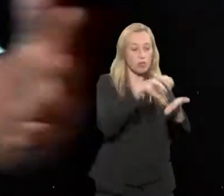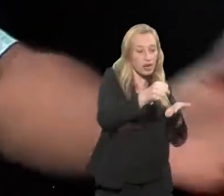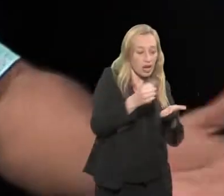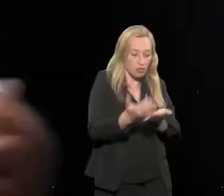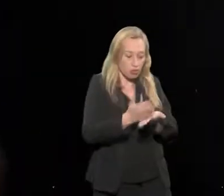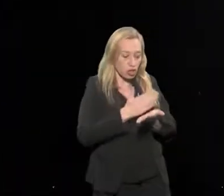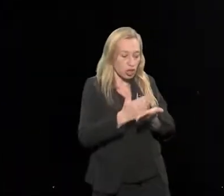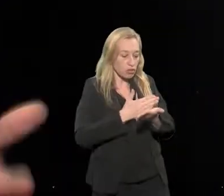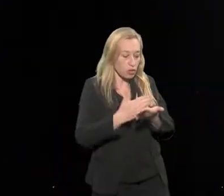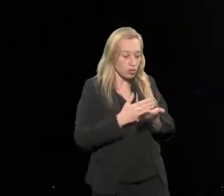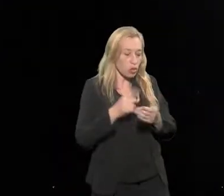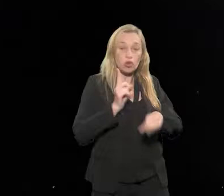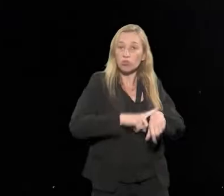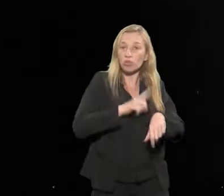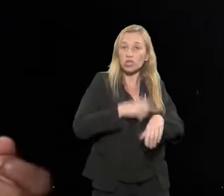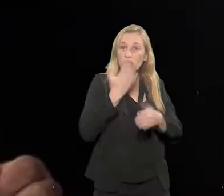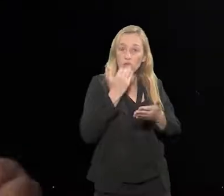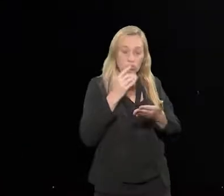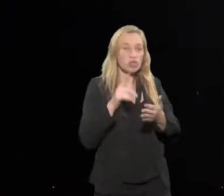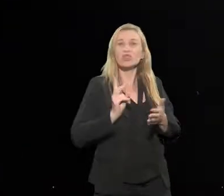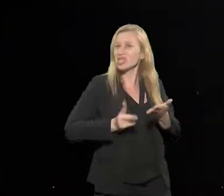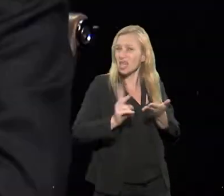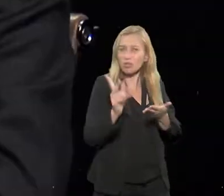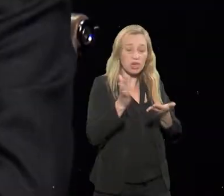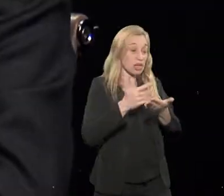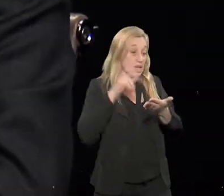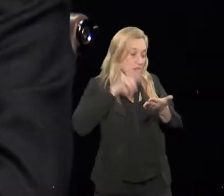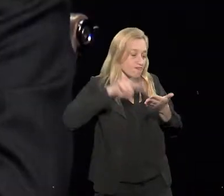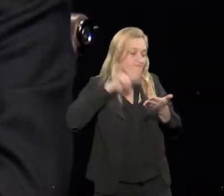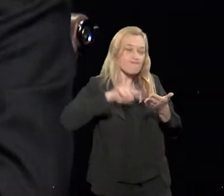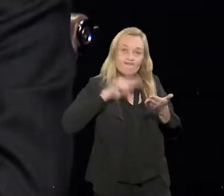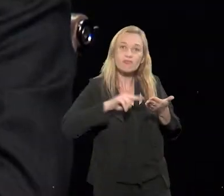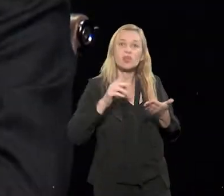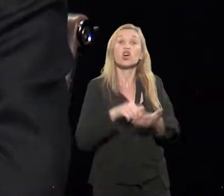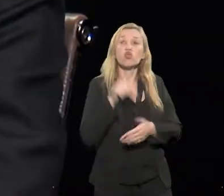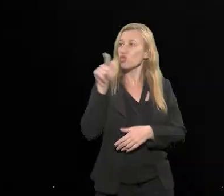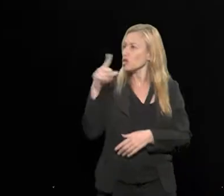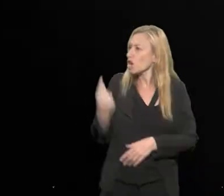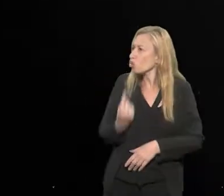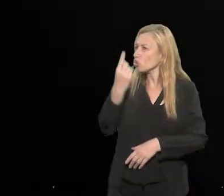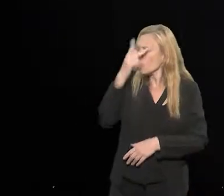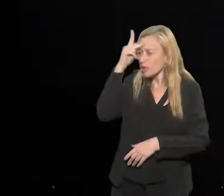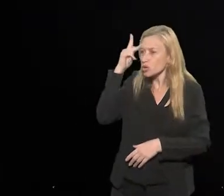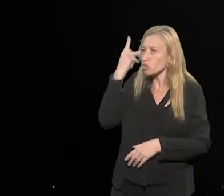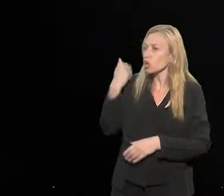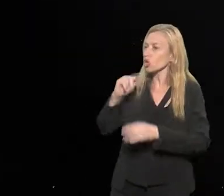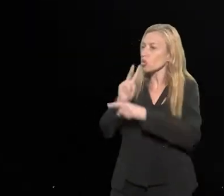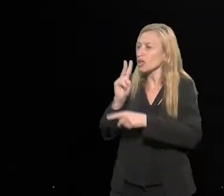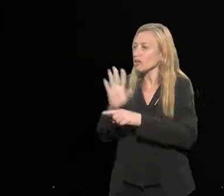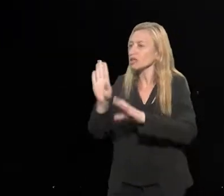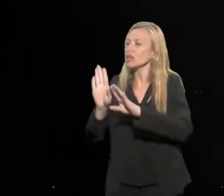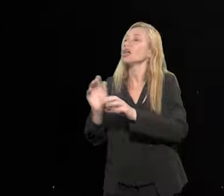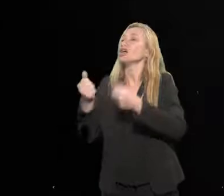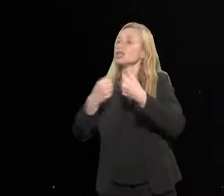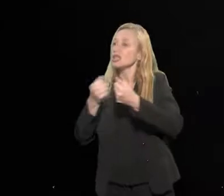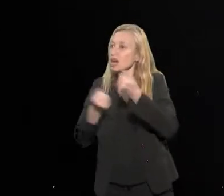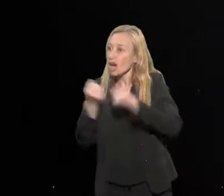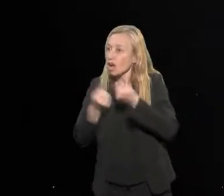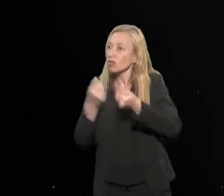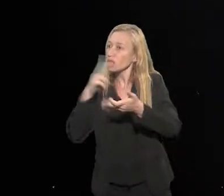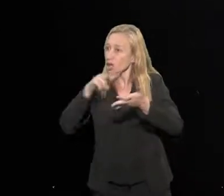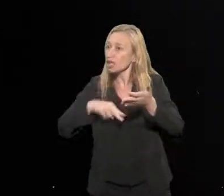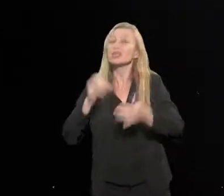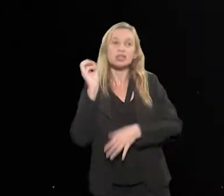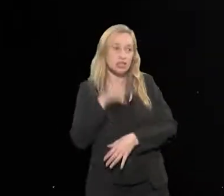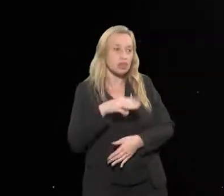hora do meu almoço, nos intervalos, então eu estava sempre com um livro na mão. Acho que você devia ser o único flanelinha que fazia isso. Exatamente. E uma professora, que é